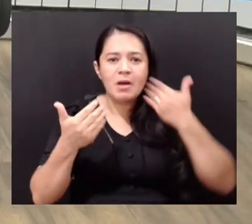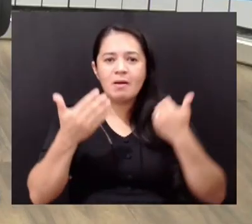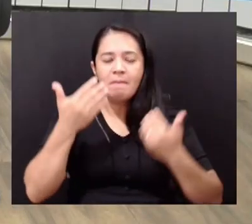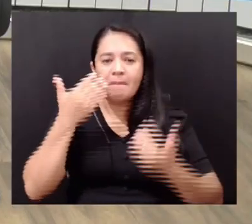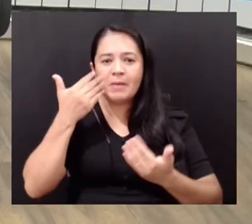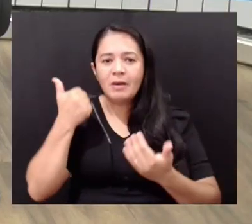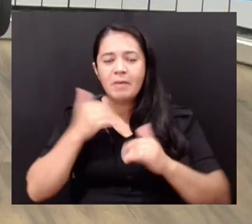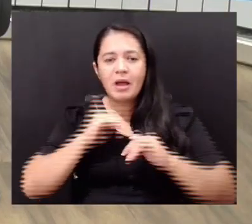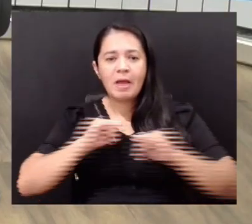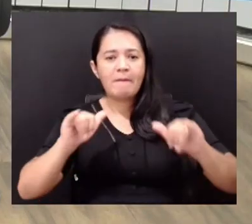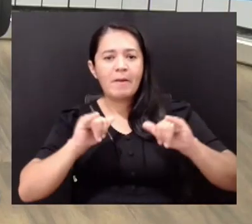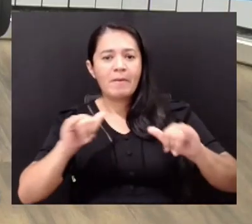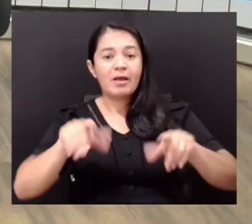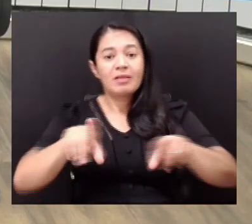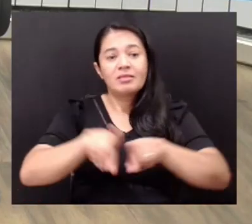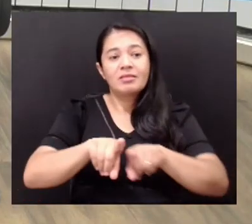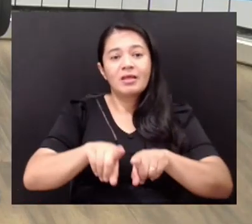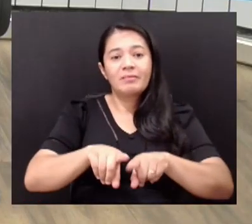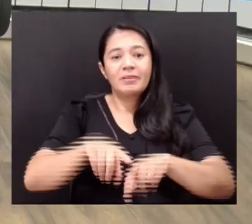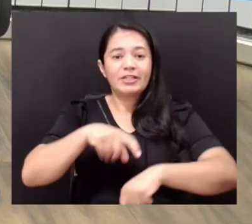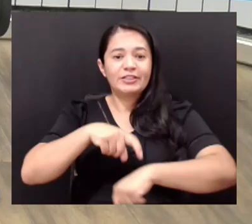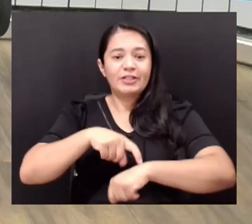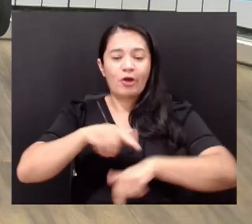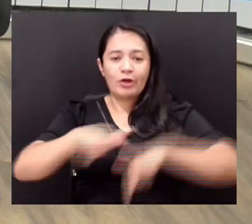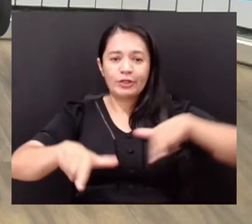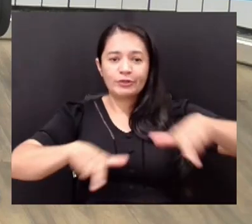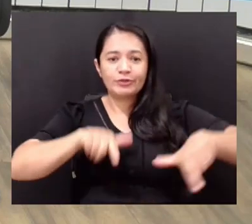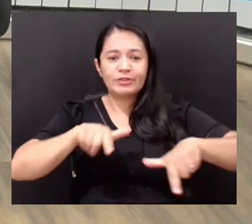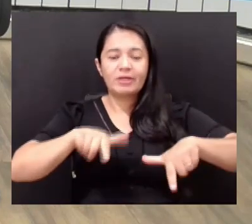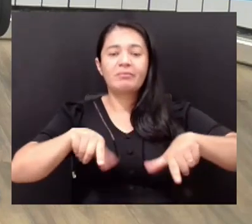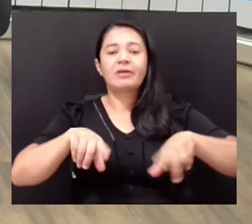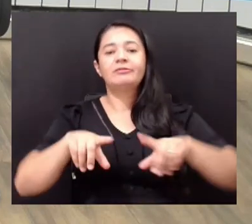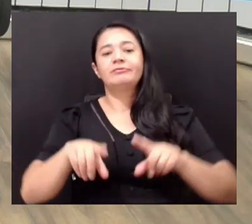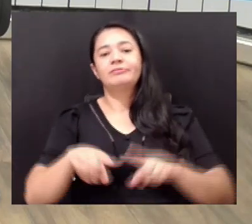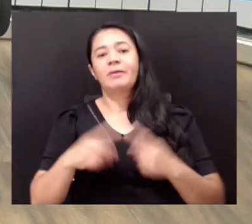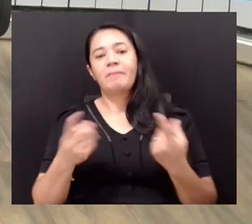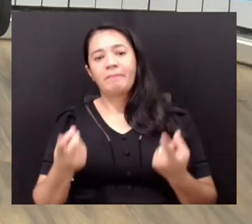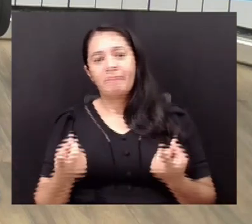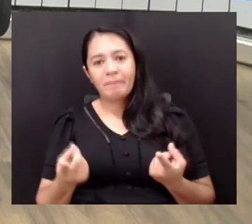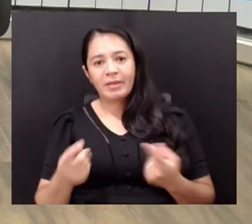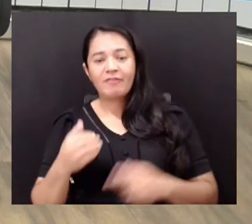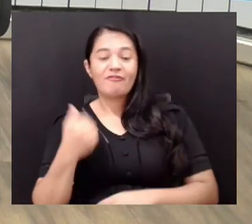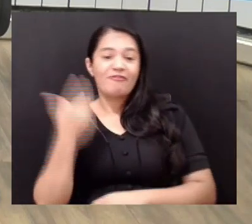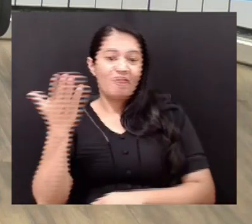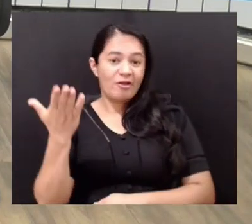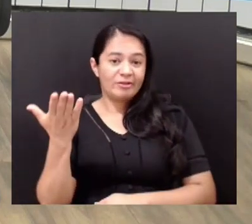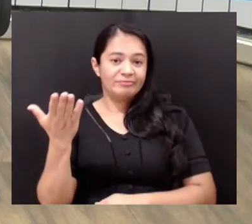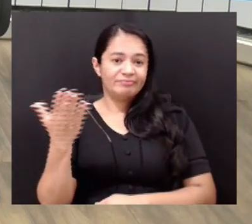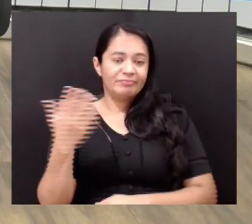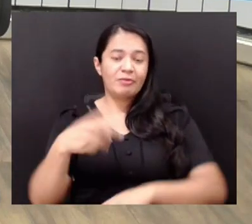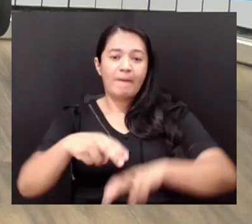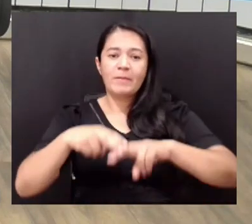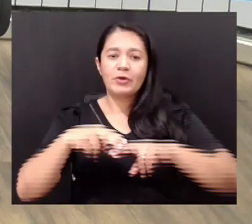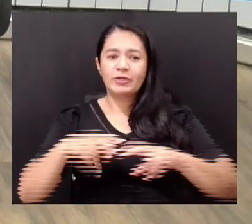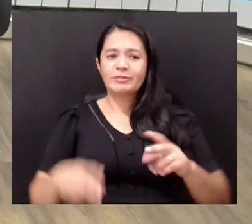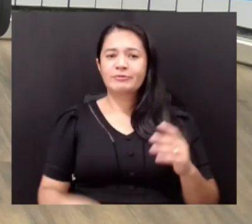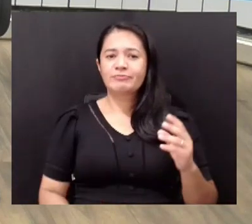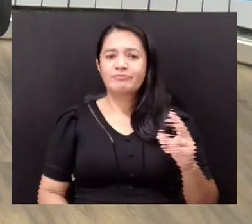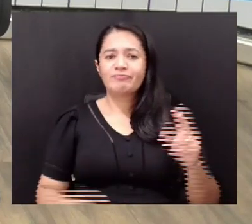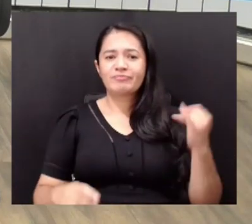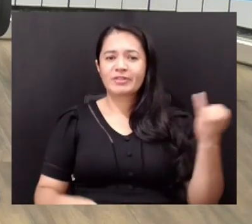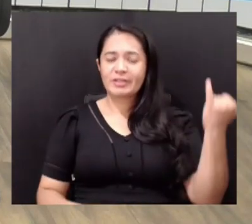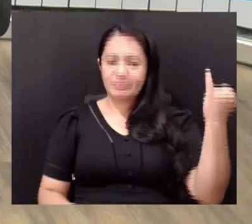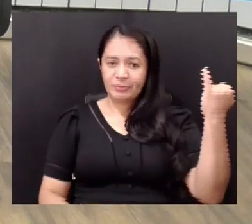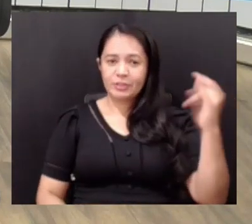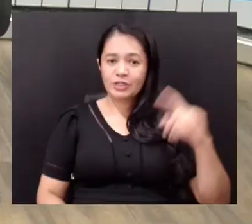não só no horário do expediente. Sim, Então, acho que sim, isso sim. é uma das questões que tem interferido no nosso